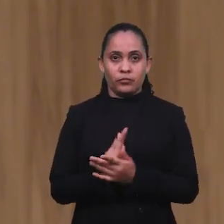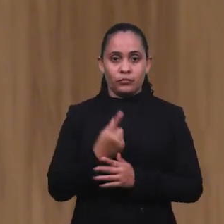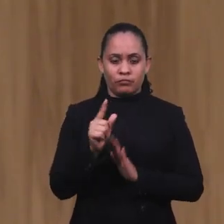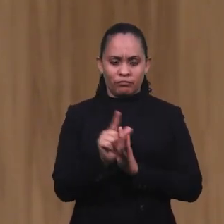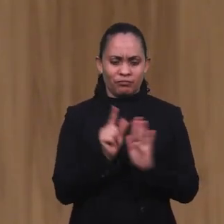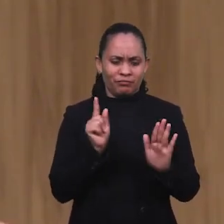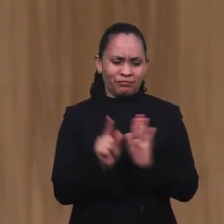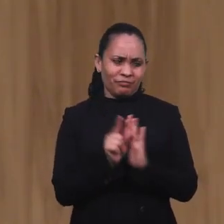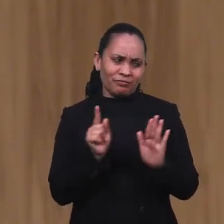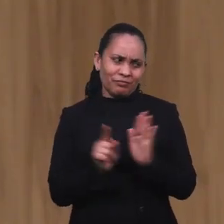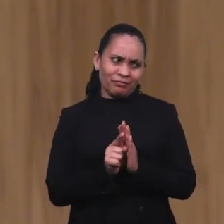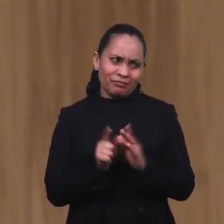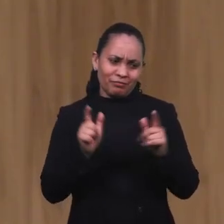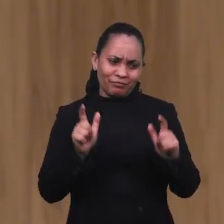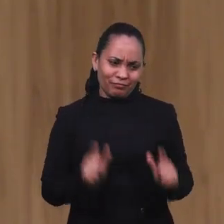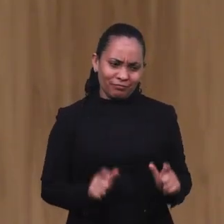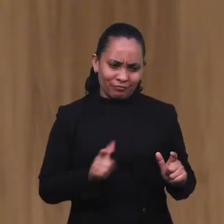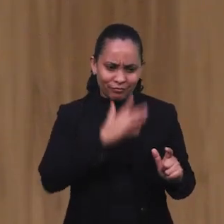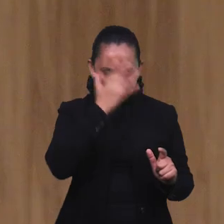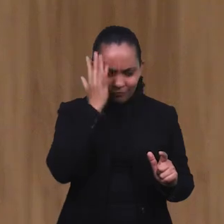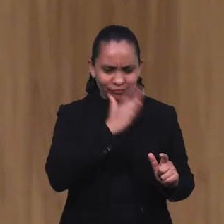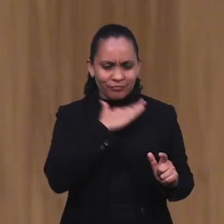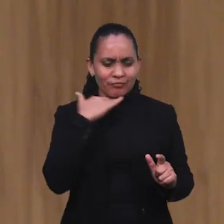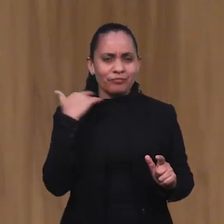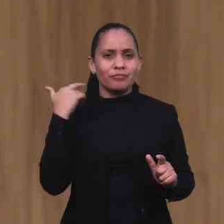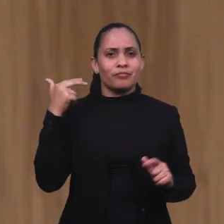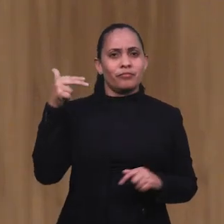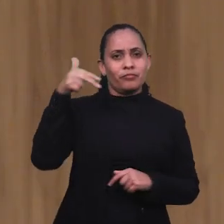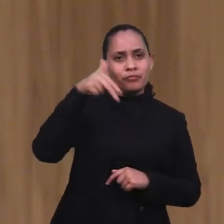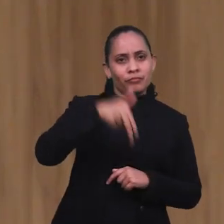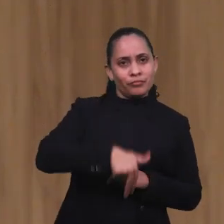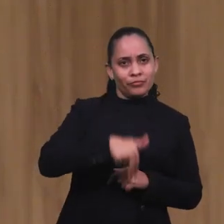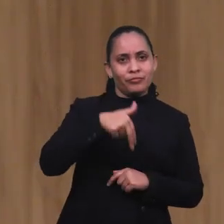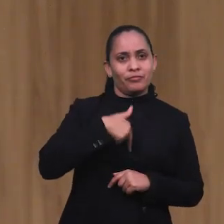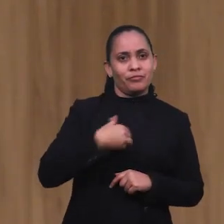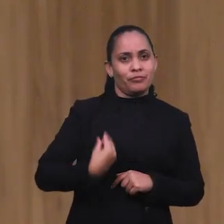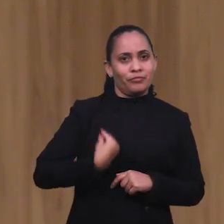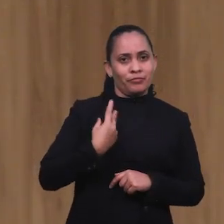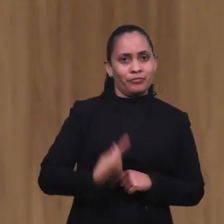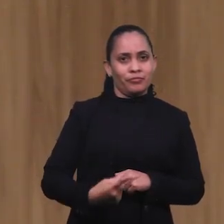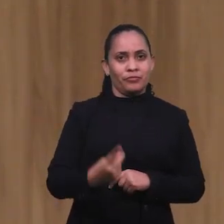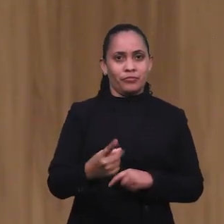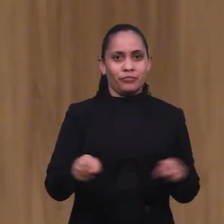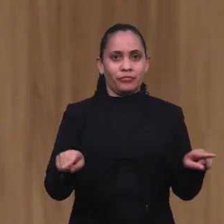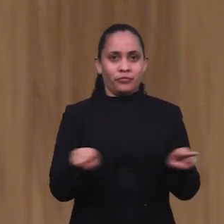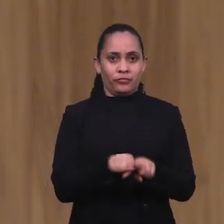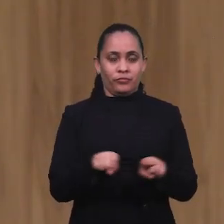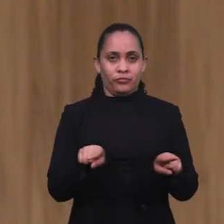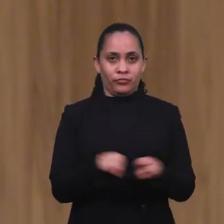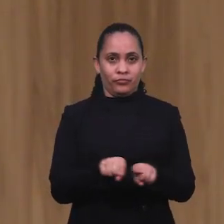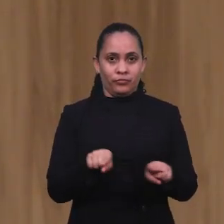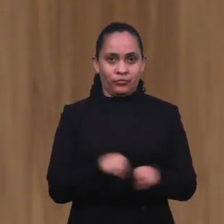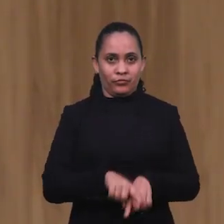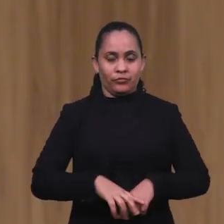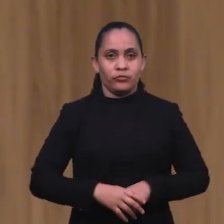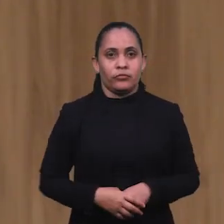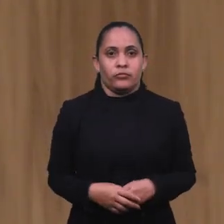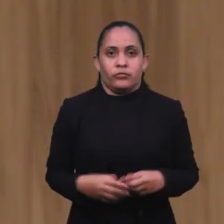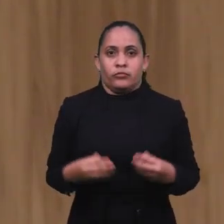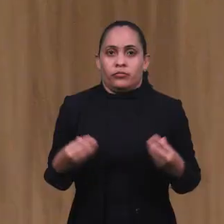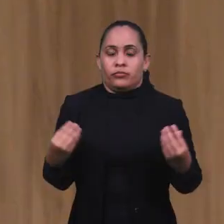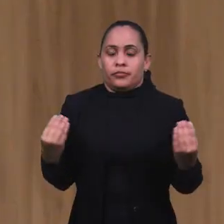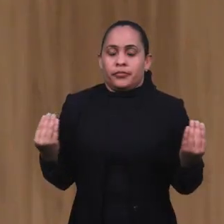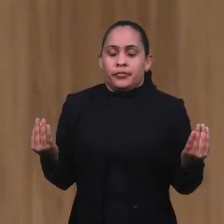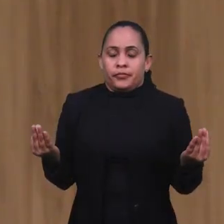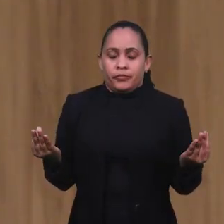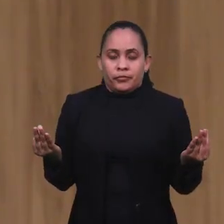esses versículos descartam esse negócio de purgatório que aliás, o catolicismo romano prega. Isso aí veio do budismo, certo? Isso é um pensamento budista que